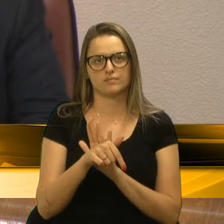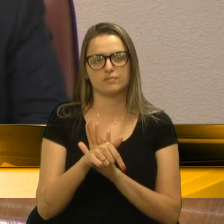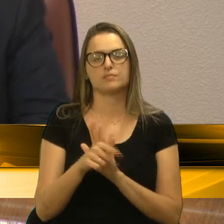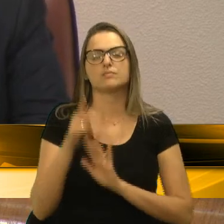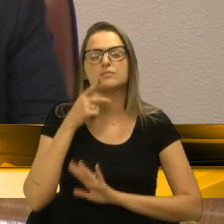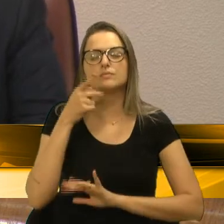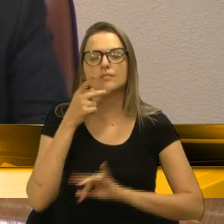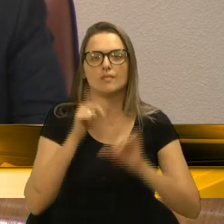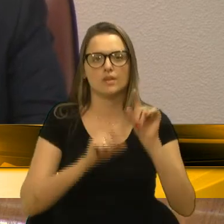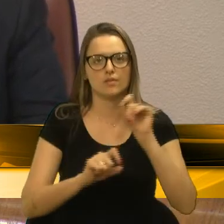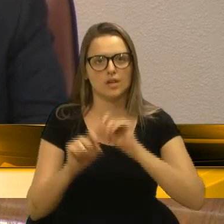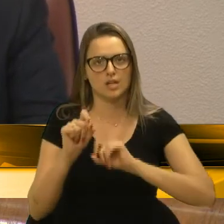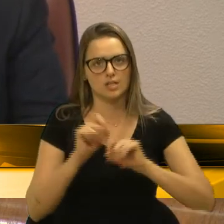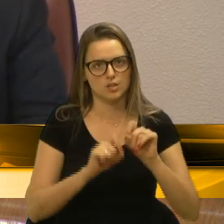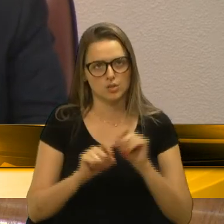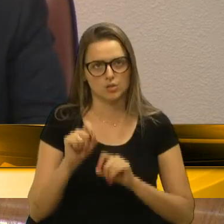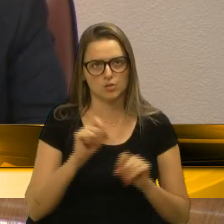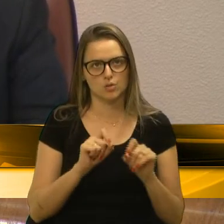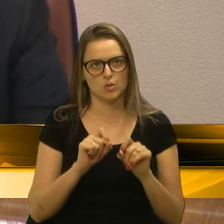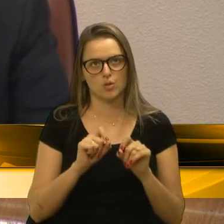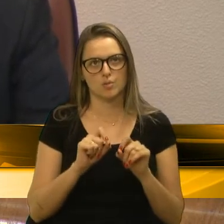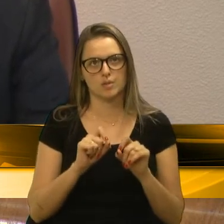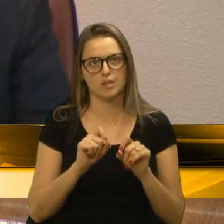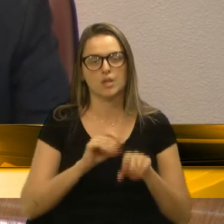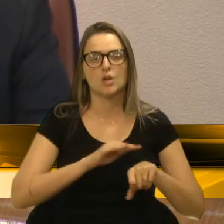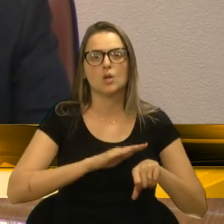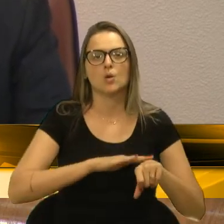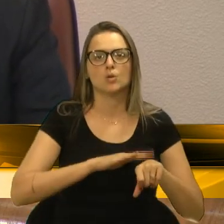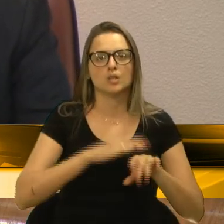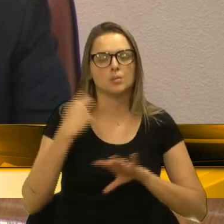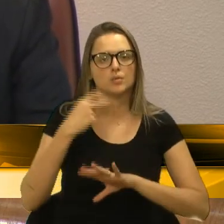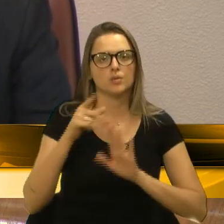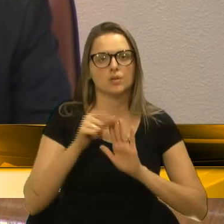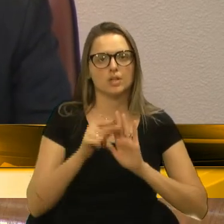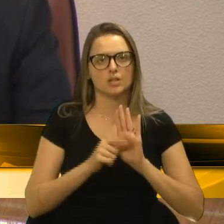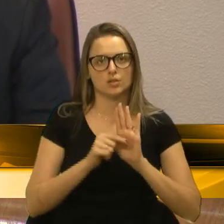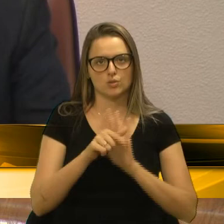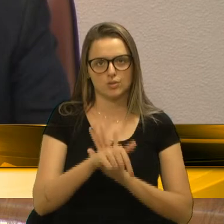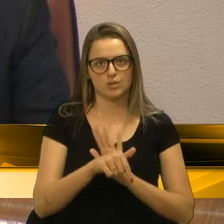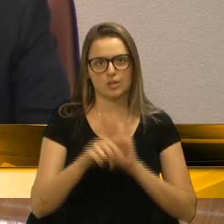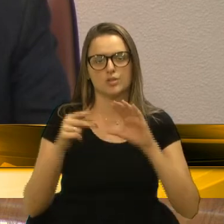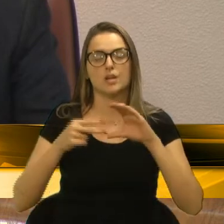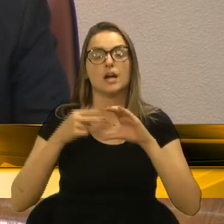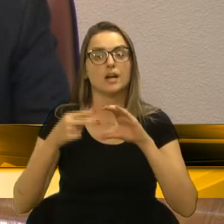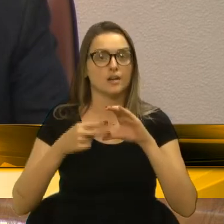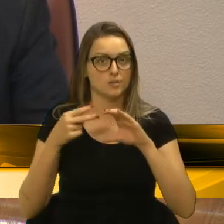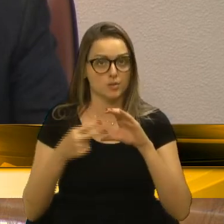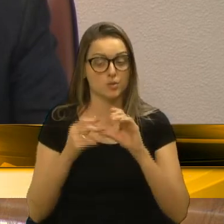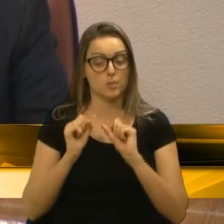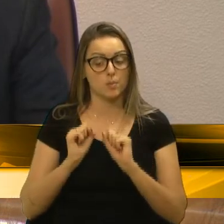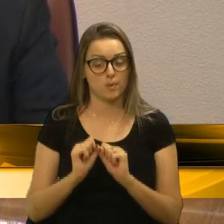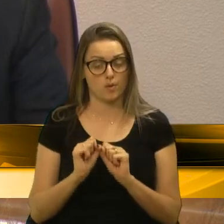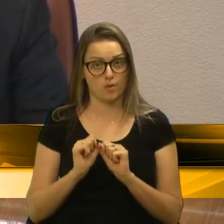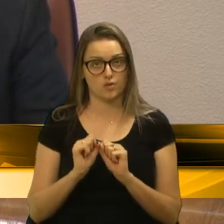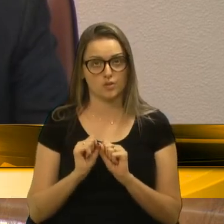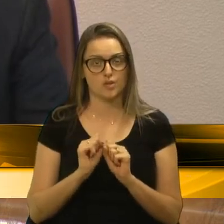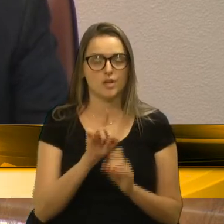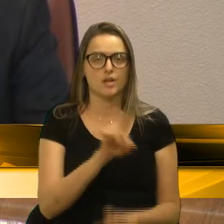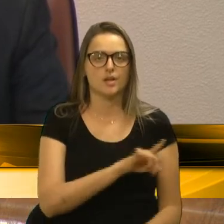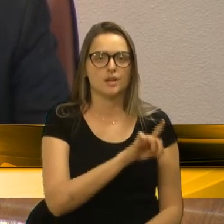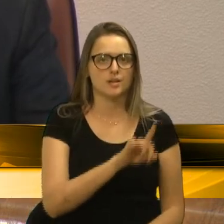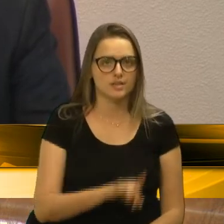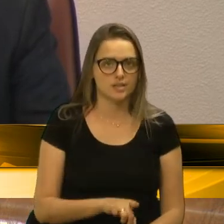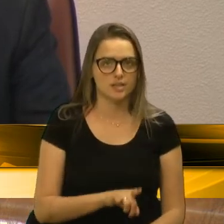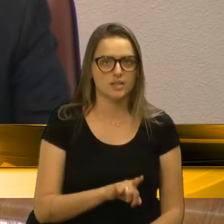trata especificamente do mandato do vereador. Artigo 7º. A Câmara poderá cassar o mandato do vereador